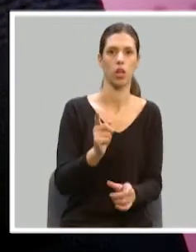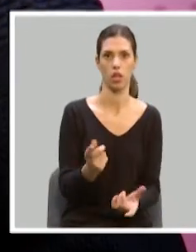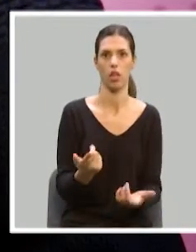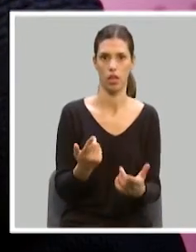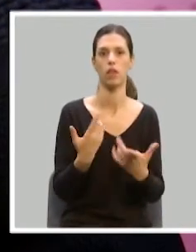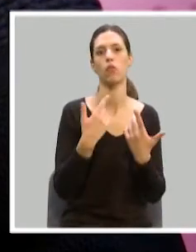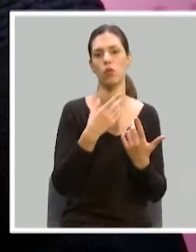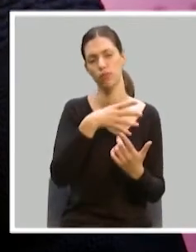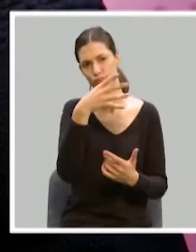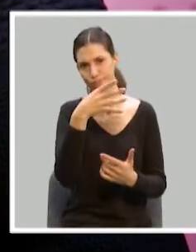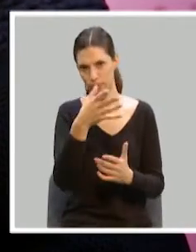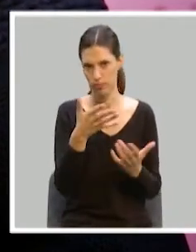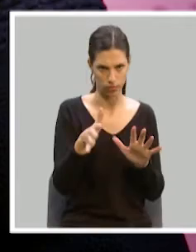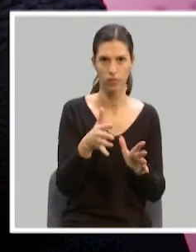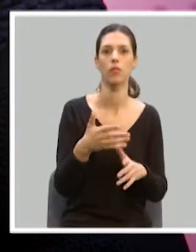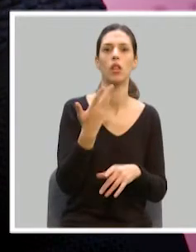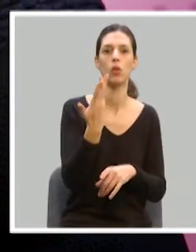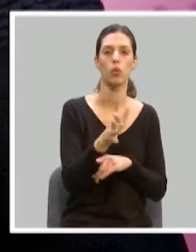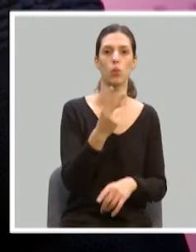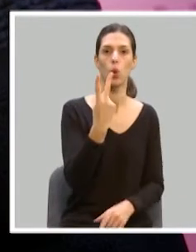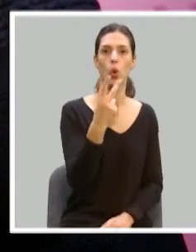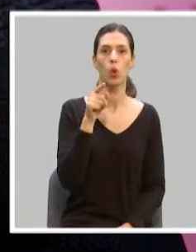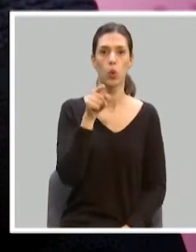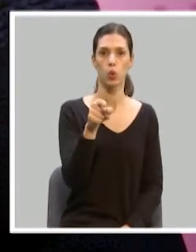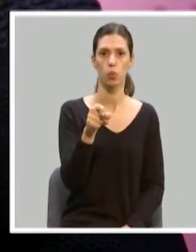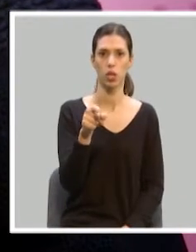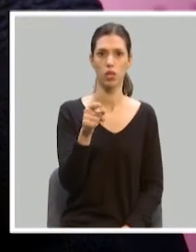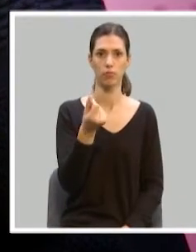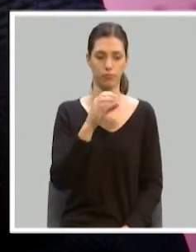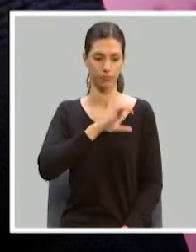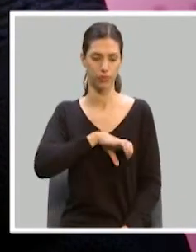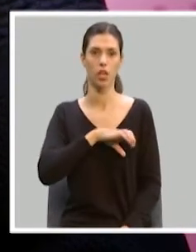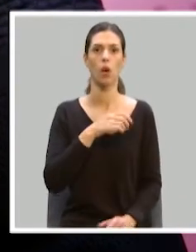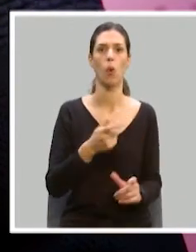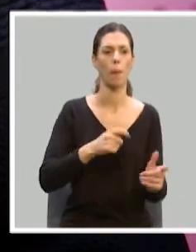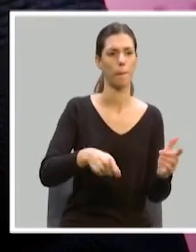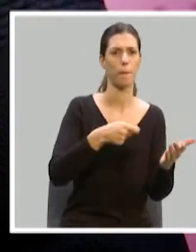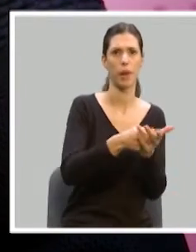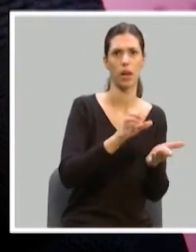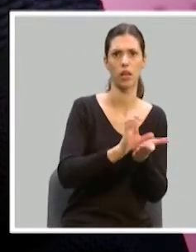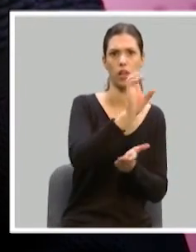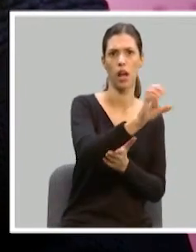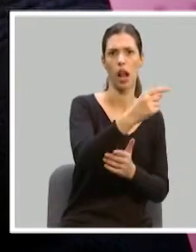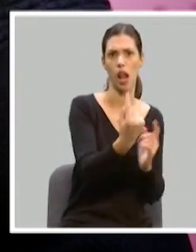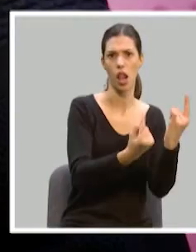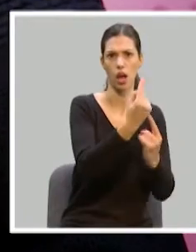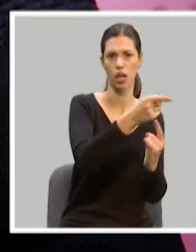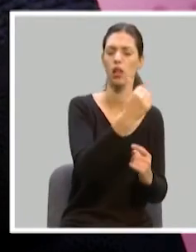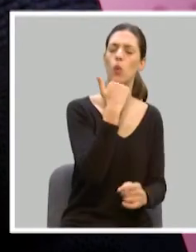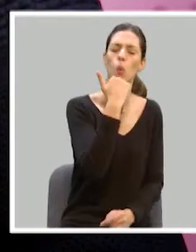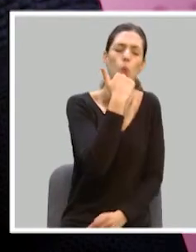deixa-me dar-te uma ordem de grandeza ganhar 2000 euros ao pagar 2000 euros alguém que